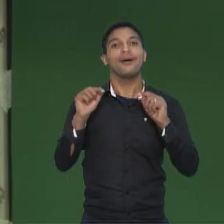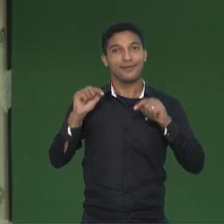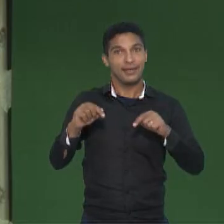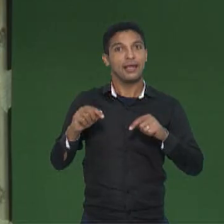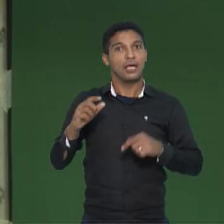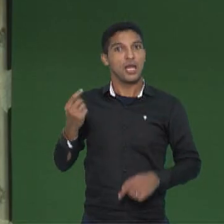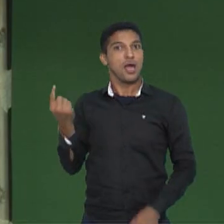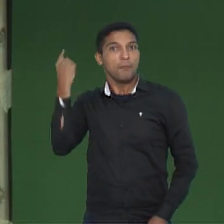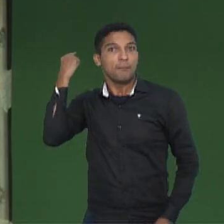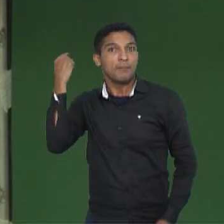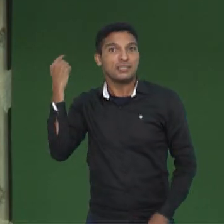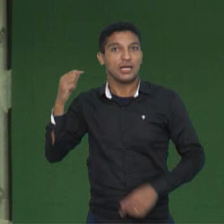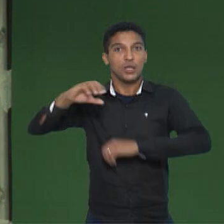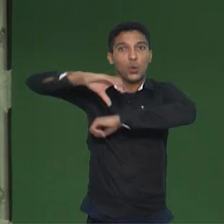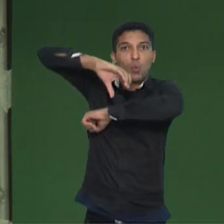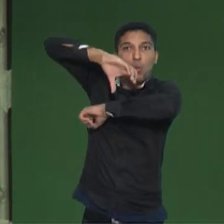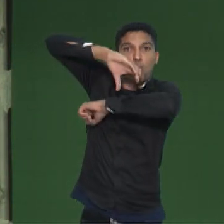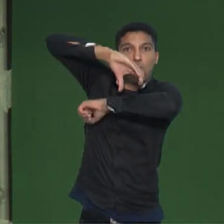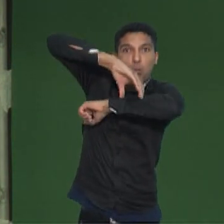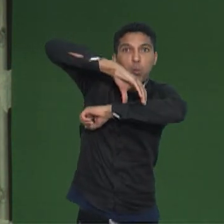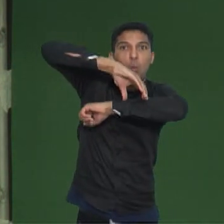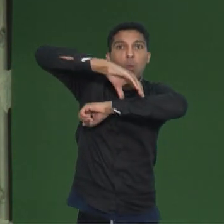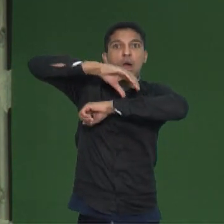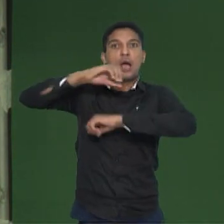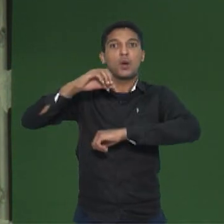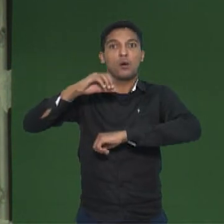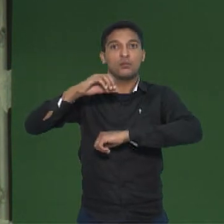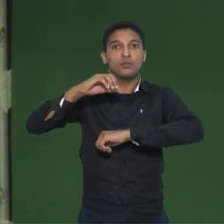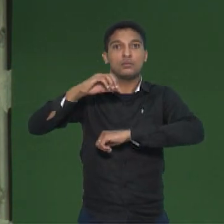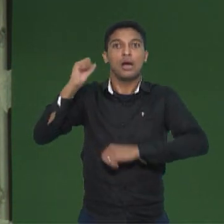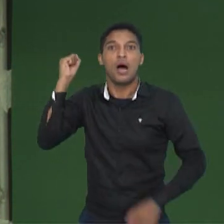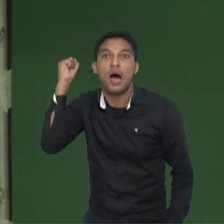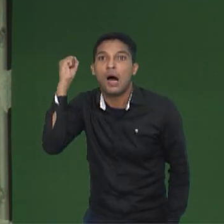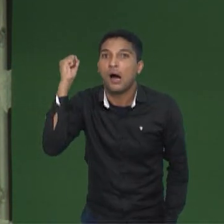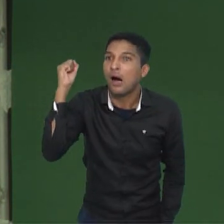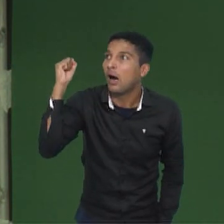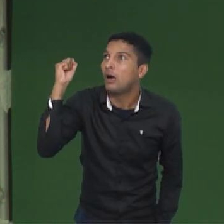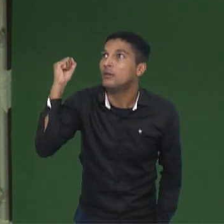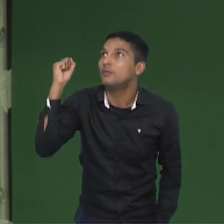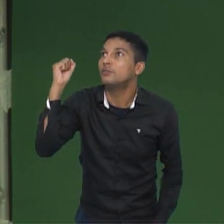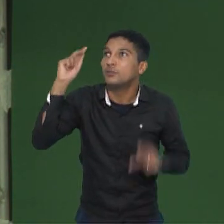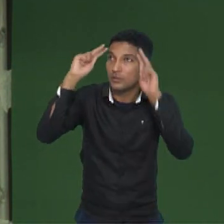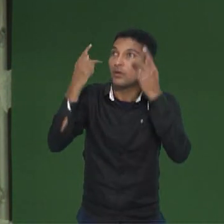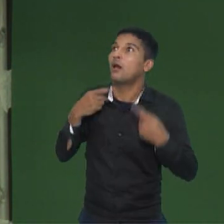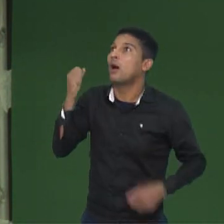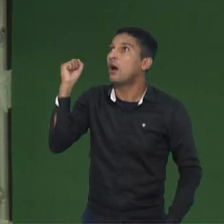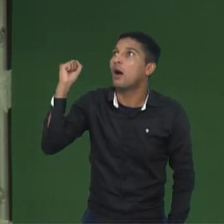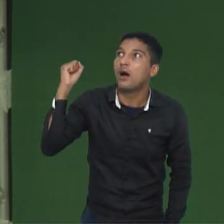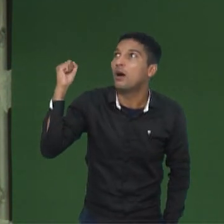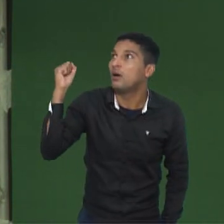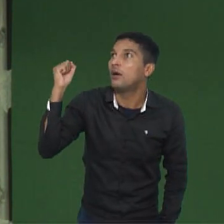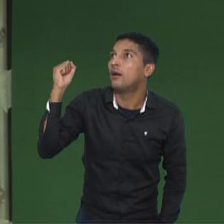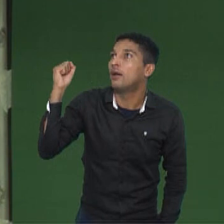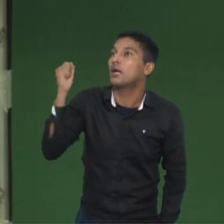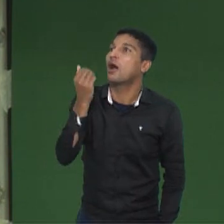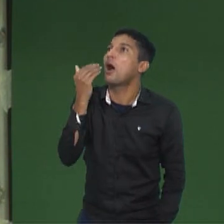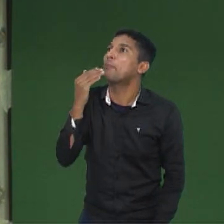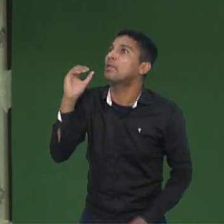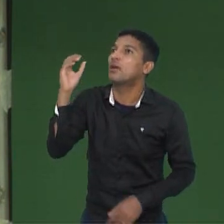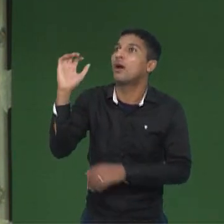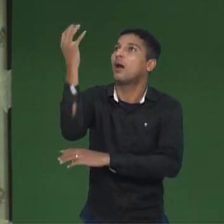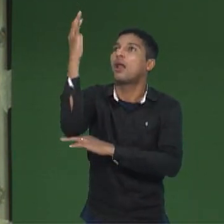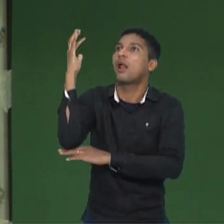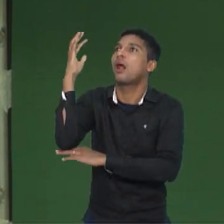Alguns livros, alguns autores argumentam que o ser humano saía em busca de comida pela manhã e não era da